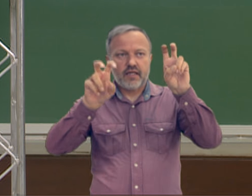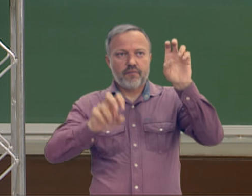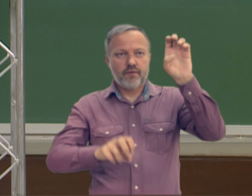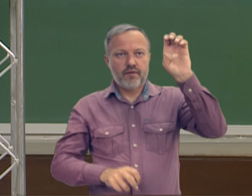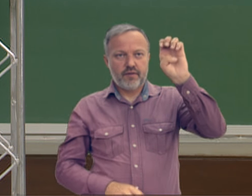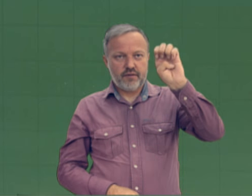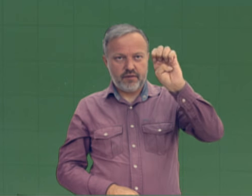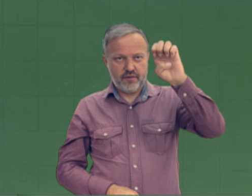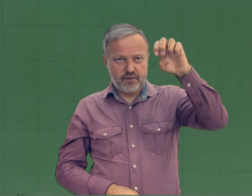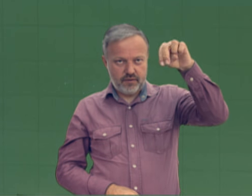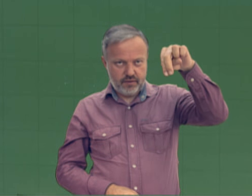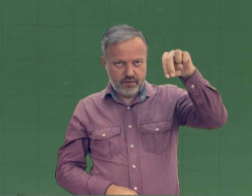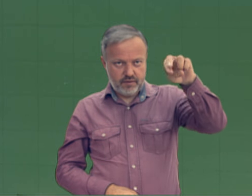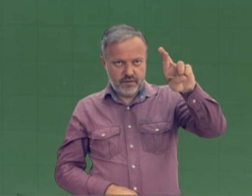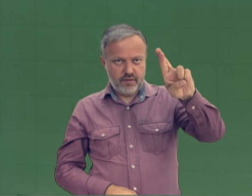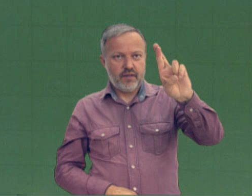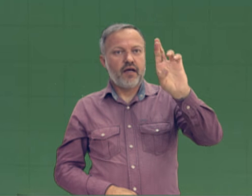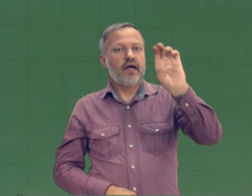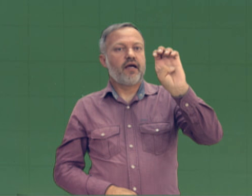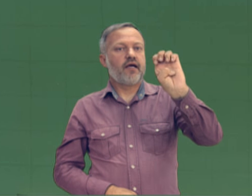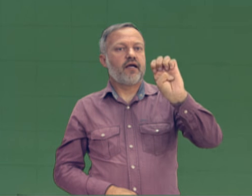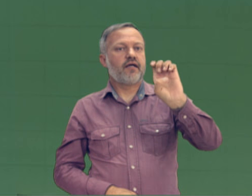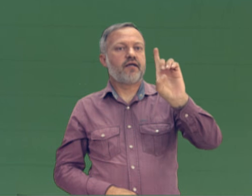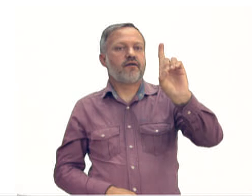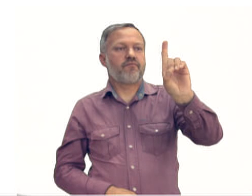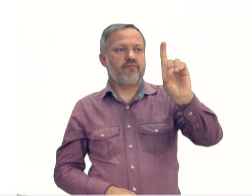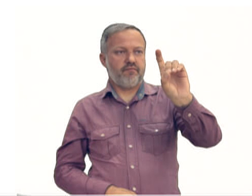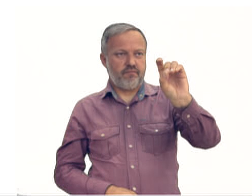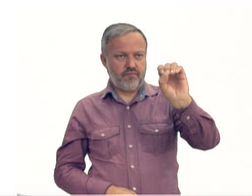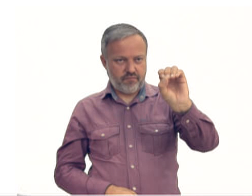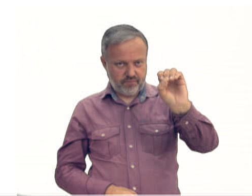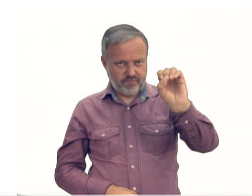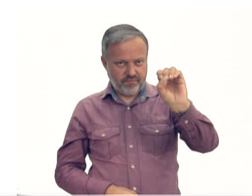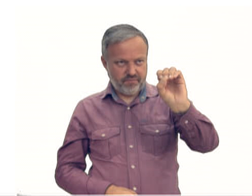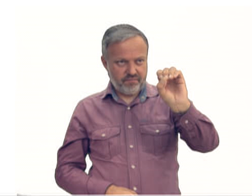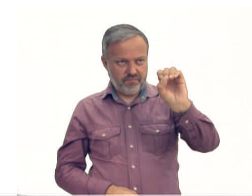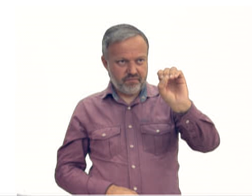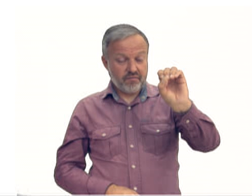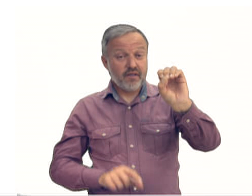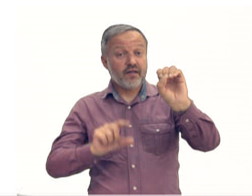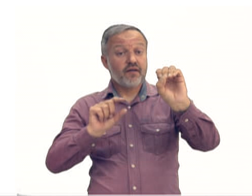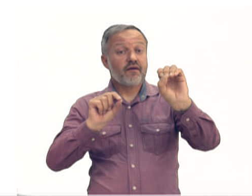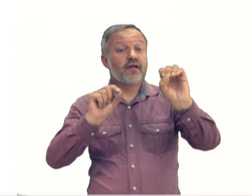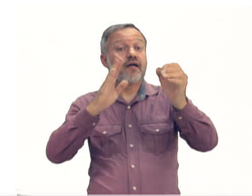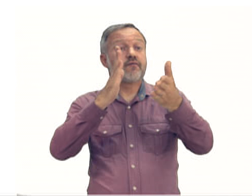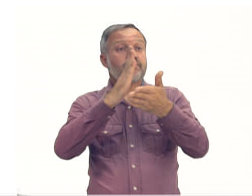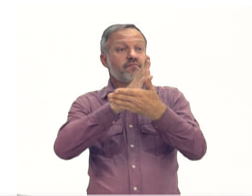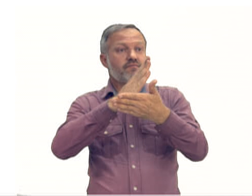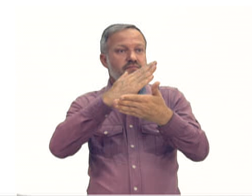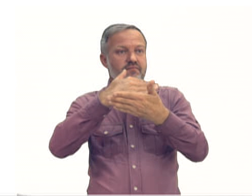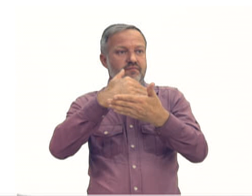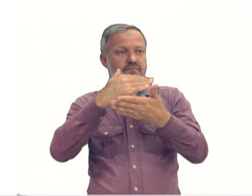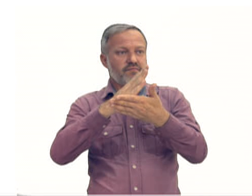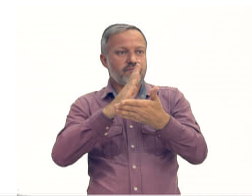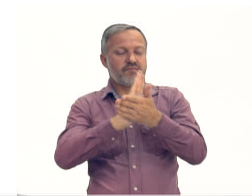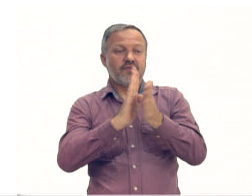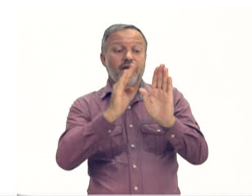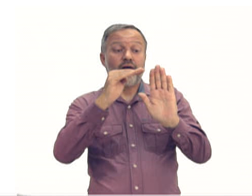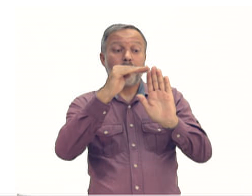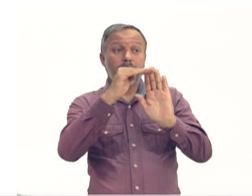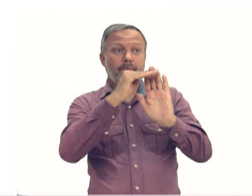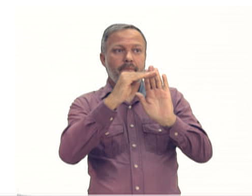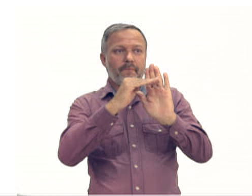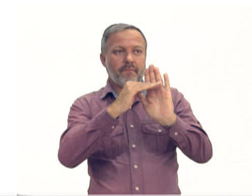Ainda sobre a narrativa, uma narrativa, nós temos um enredo, que é dividido em alguns itenzinhos que